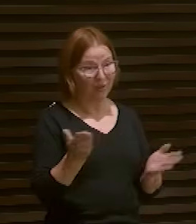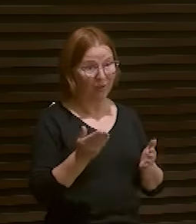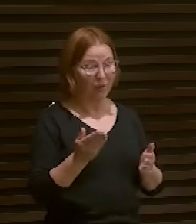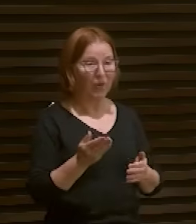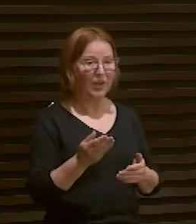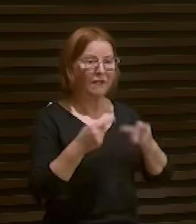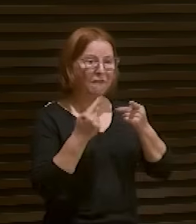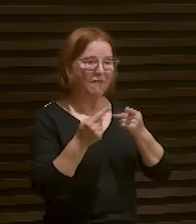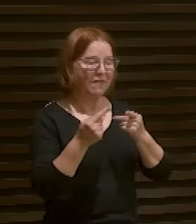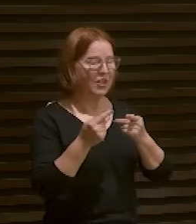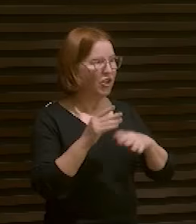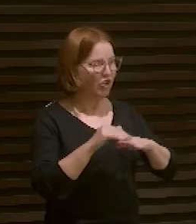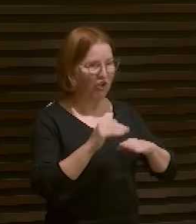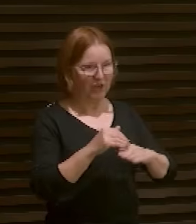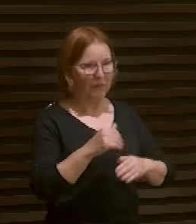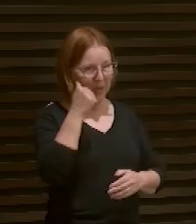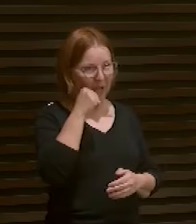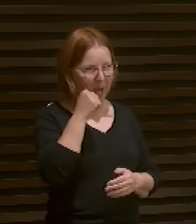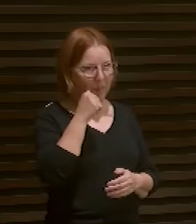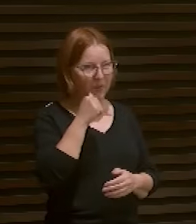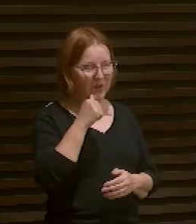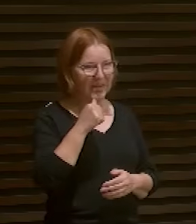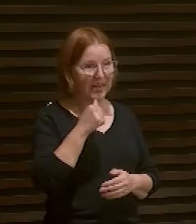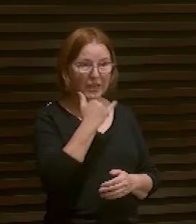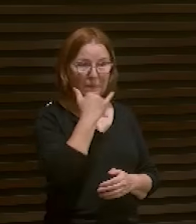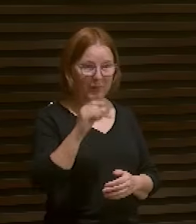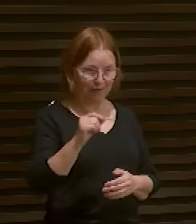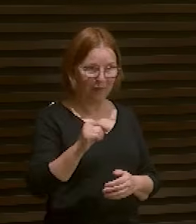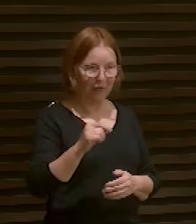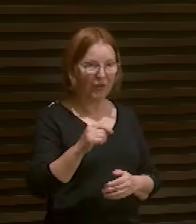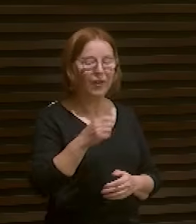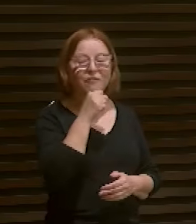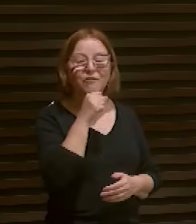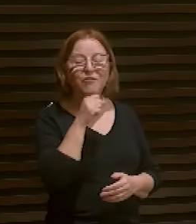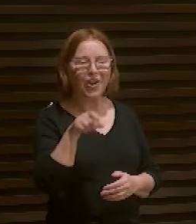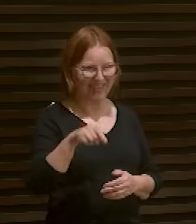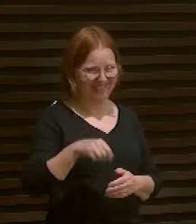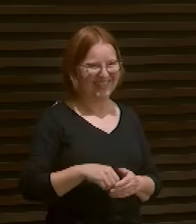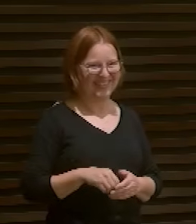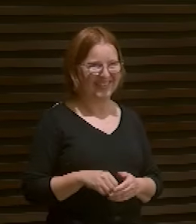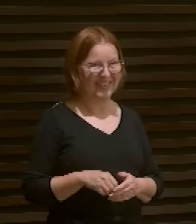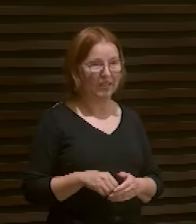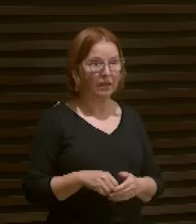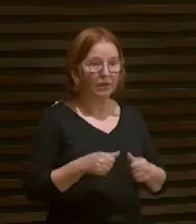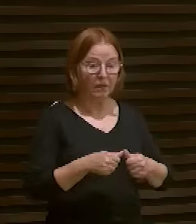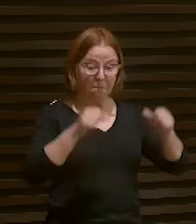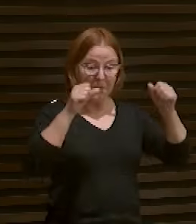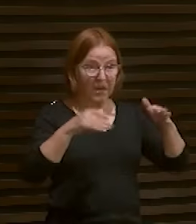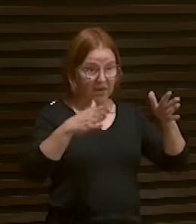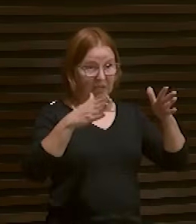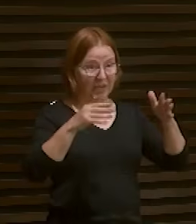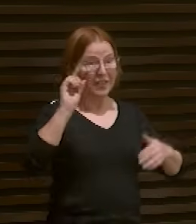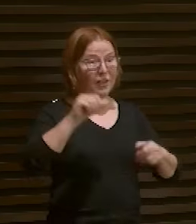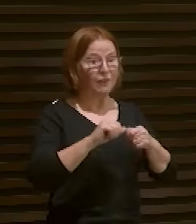O que é isso? É o milagre que Deus fez na vida dele, é o milagre que Deus pode fazer na sua vida e na vida de todo aquele que